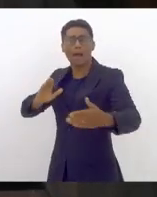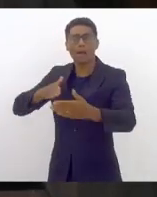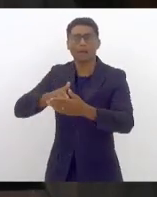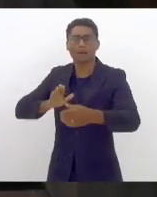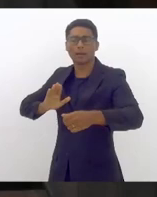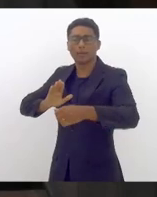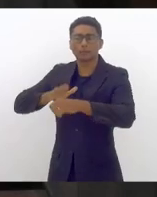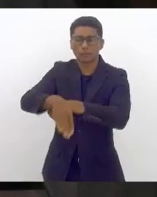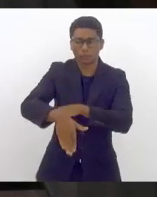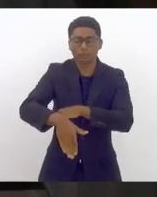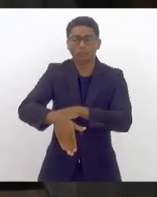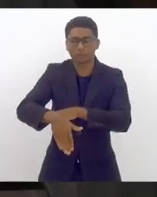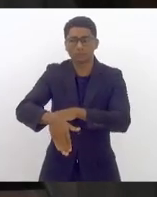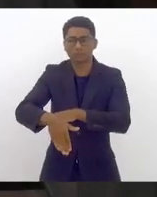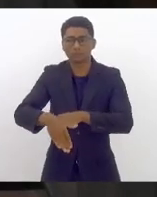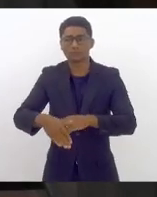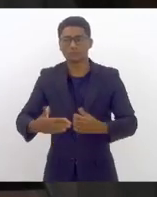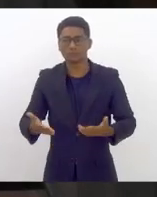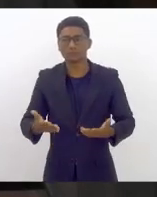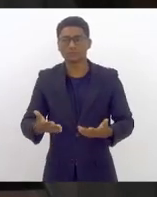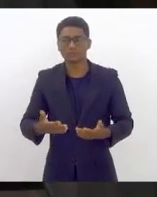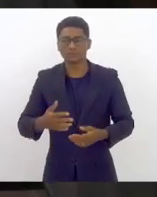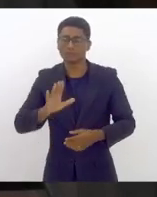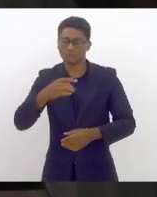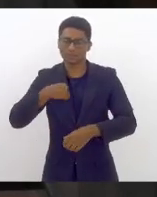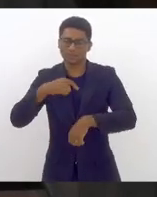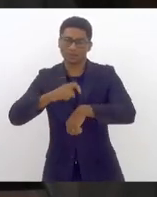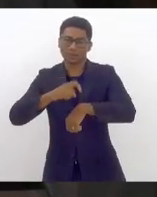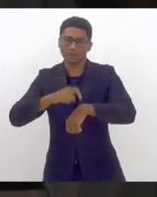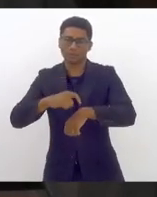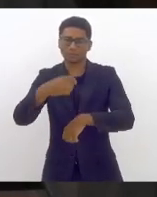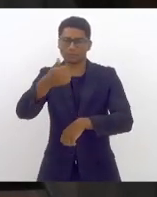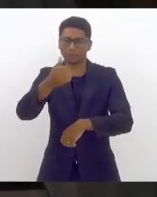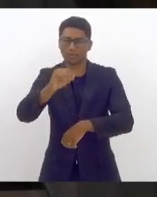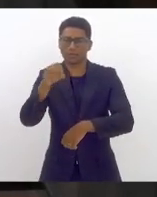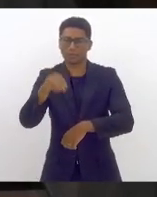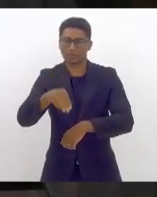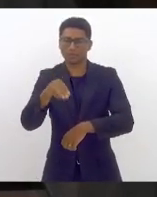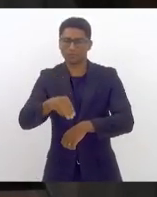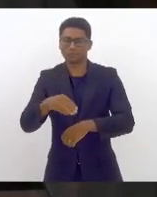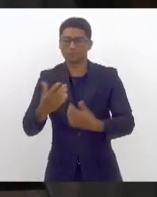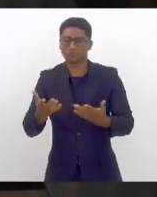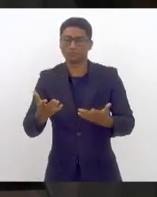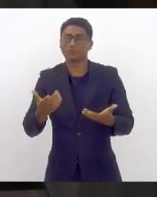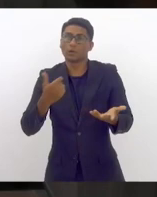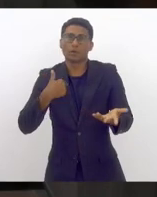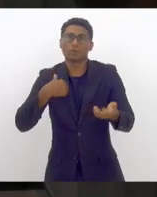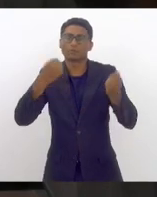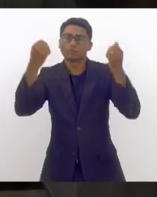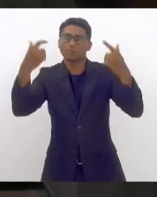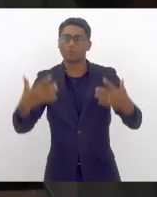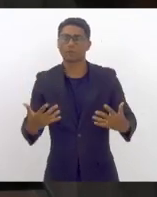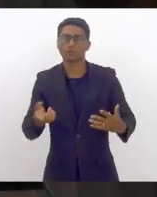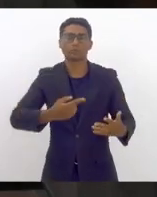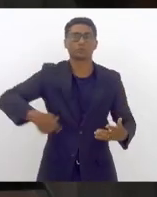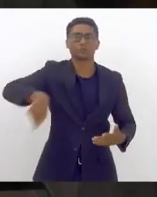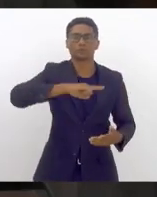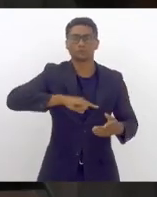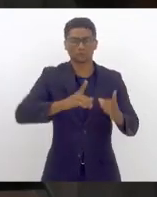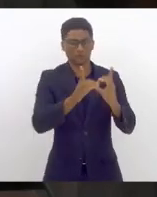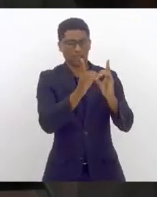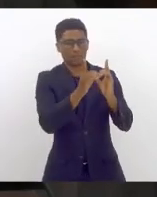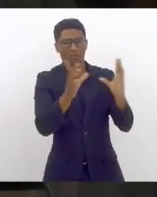não tivesse eu a obrigação de falar em 10 minutos, dizendo porque amamos a democracia e